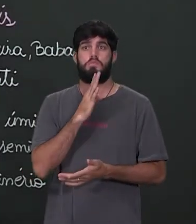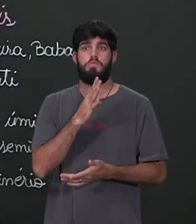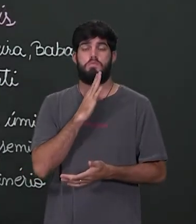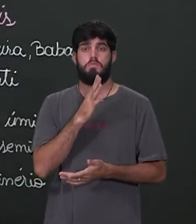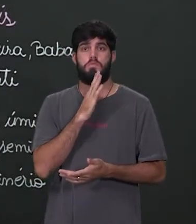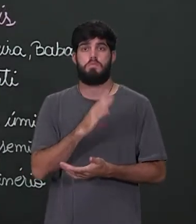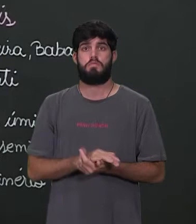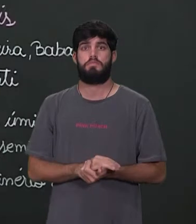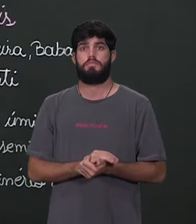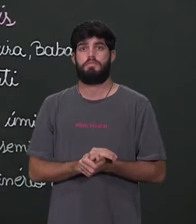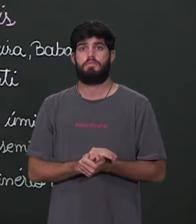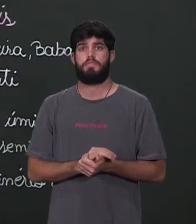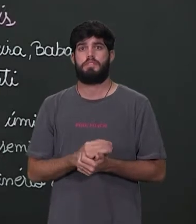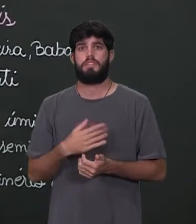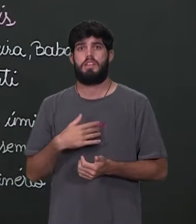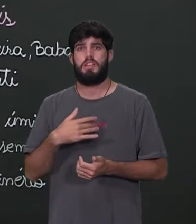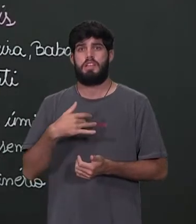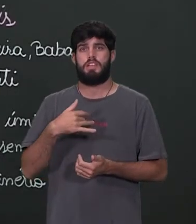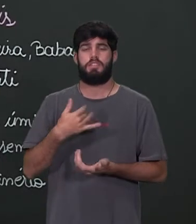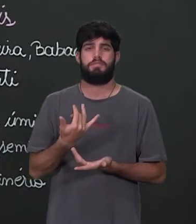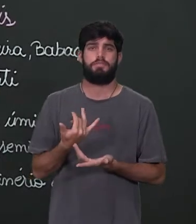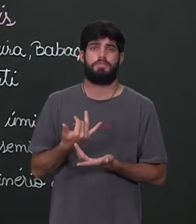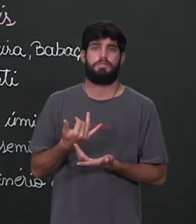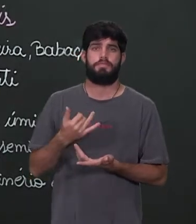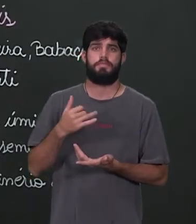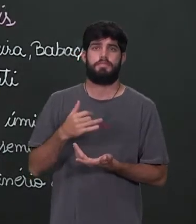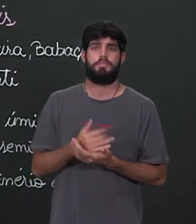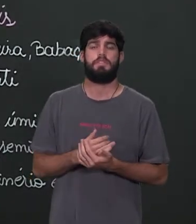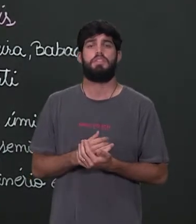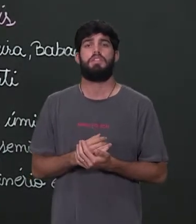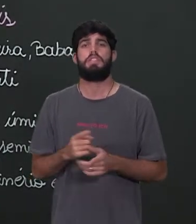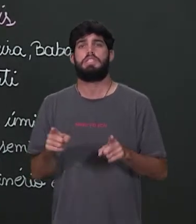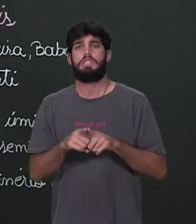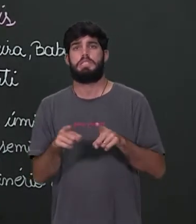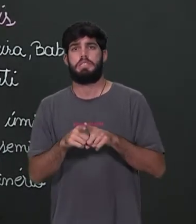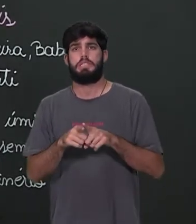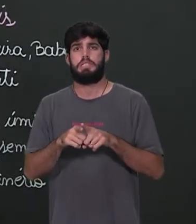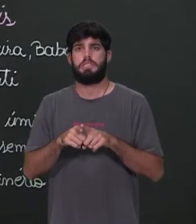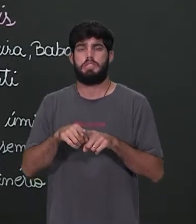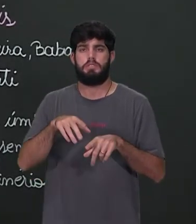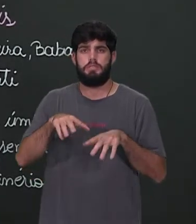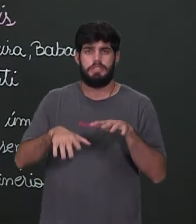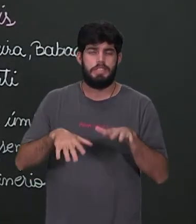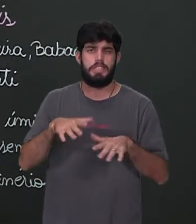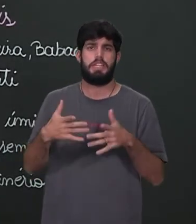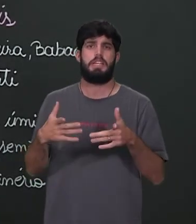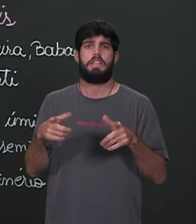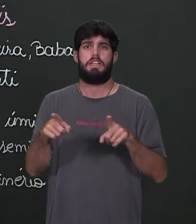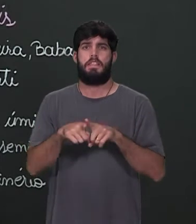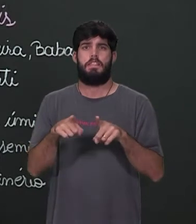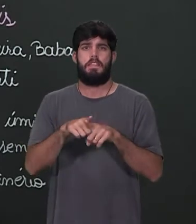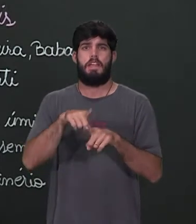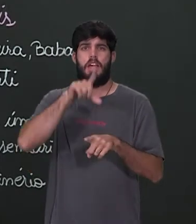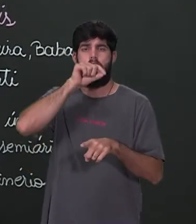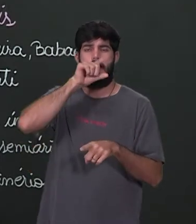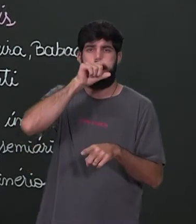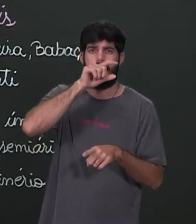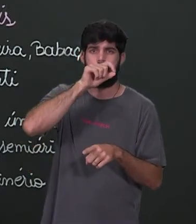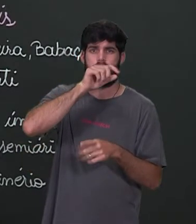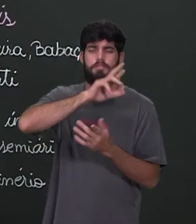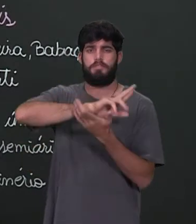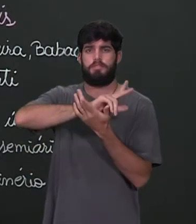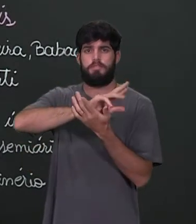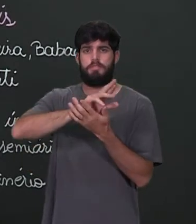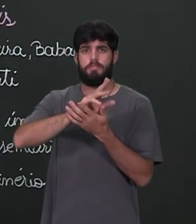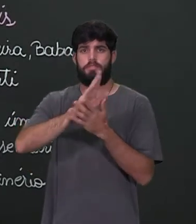exemplo, bicho-preguiça, temos algumas espécies, onça-pintada, antas, variedade de aves, de araras. E eu quero